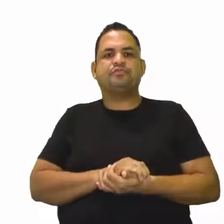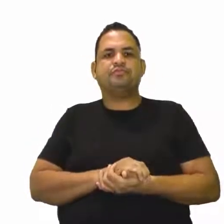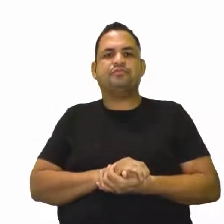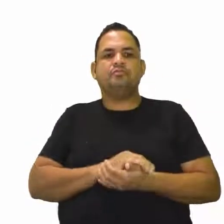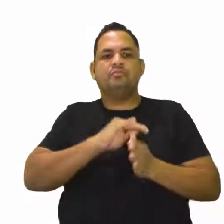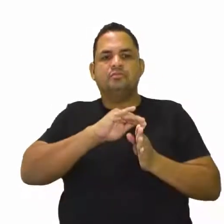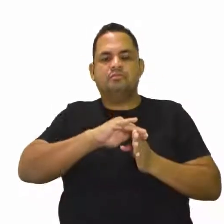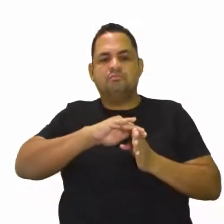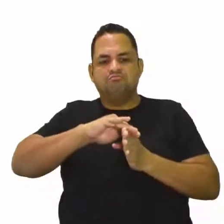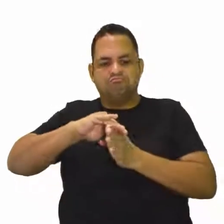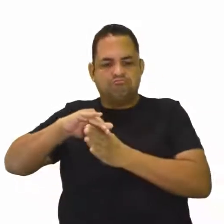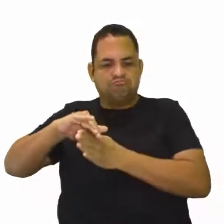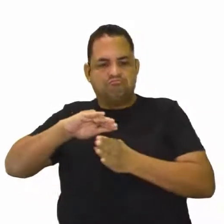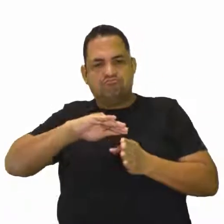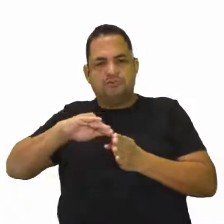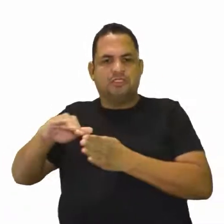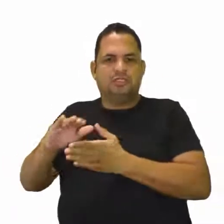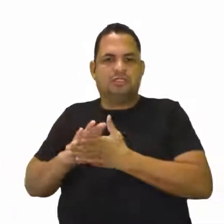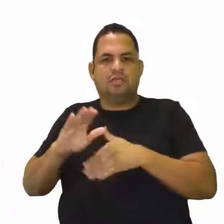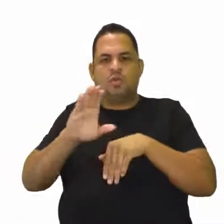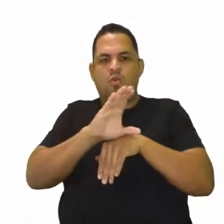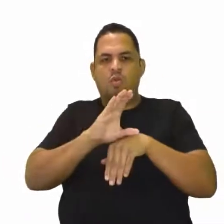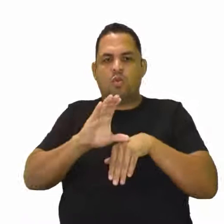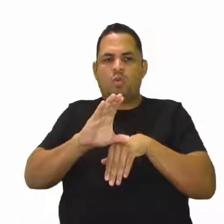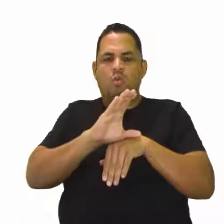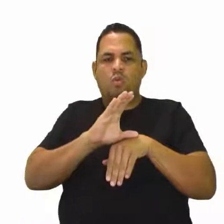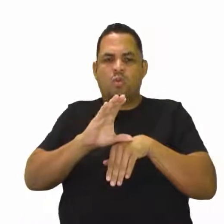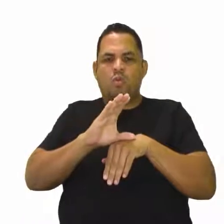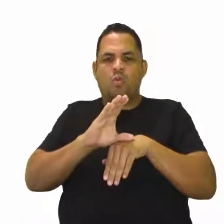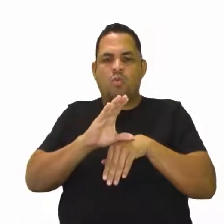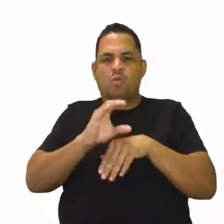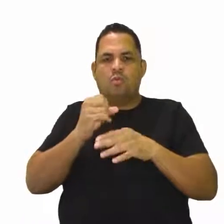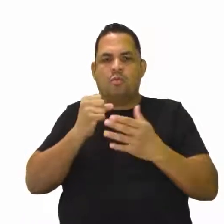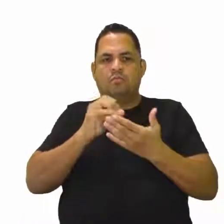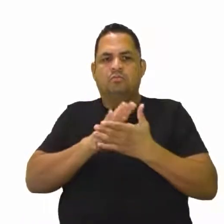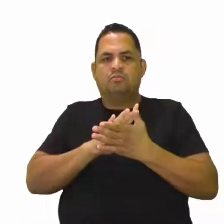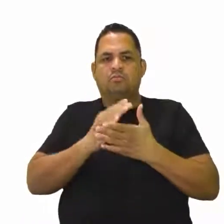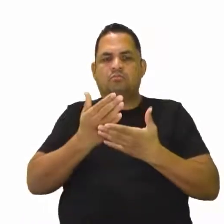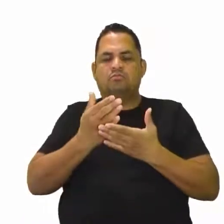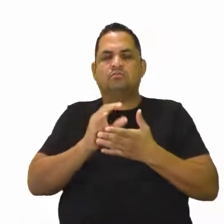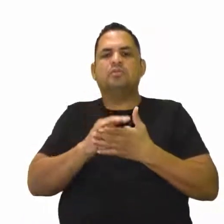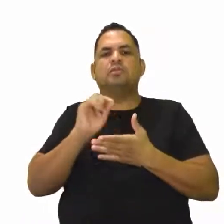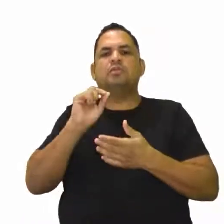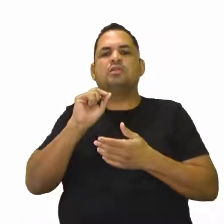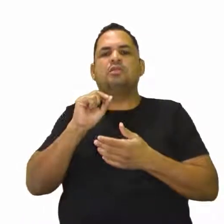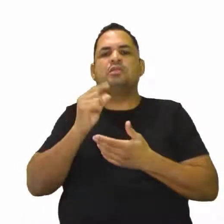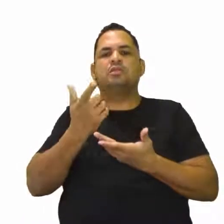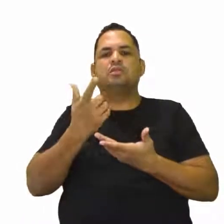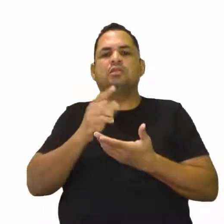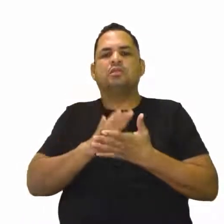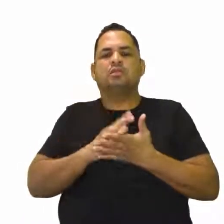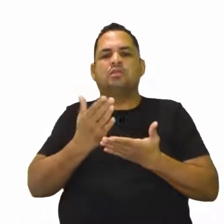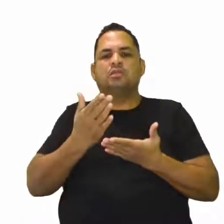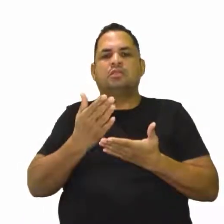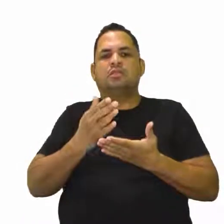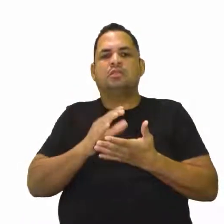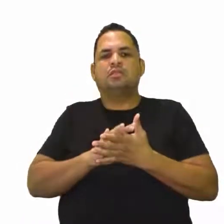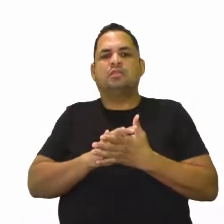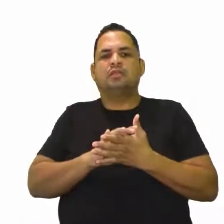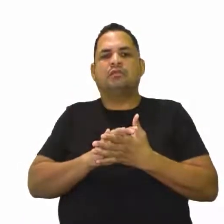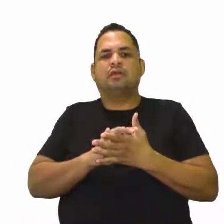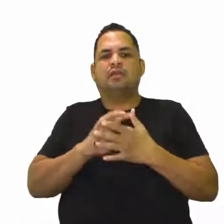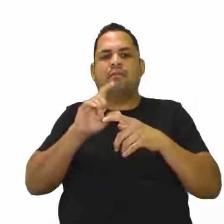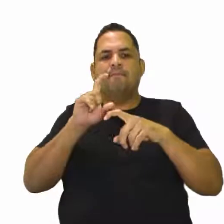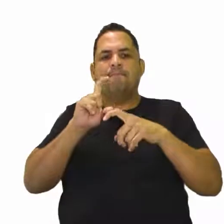Suspensão da Constituição Republicana de 1891. Aquela Constituição feita lá no período de Deodoro da